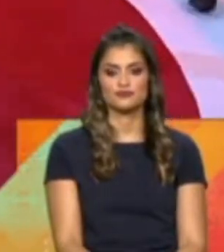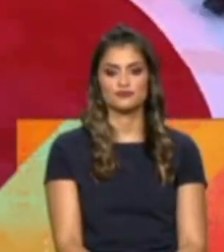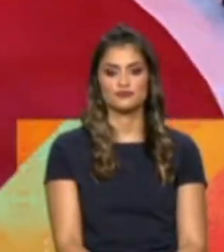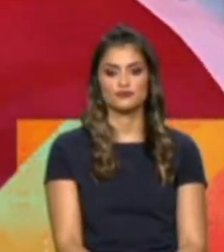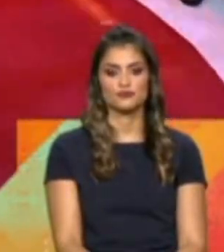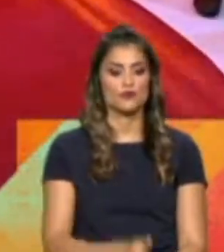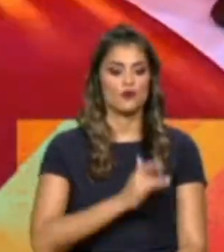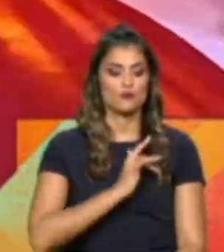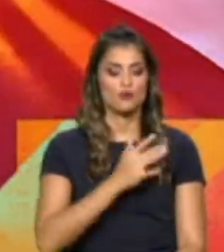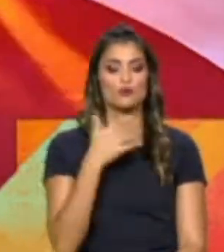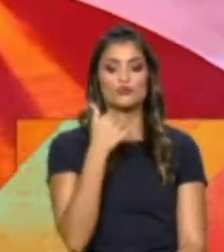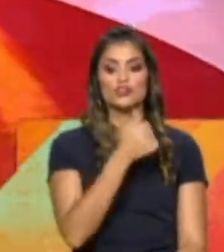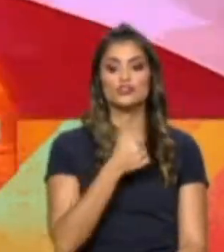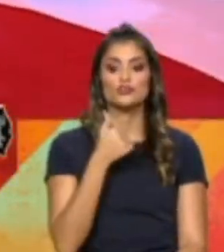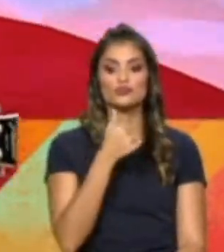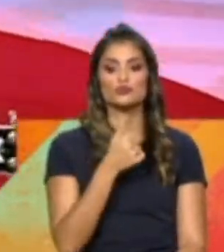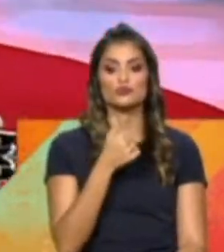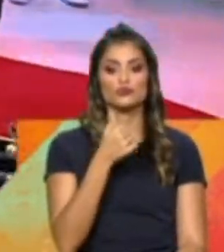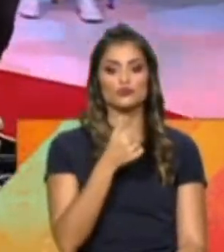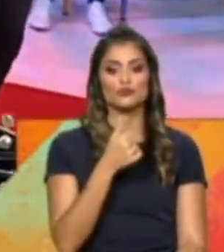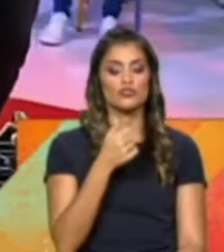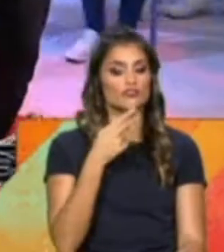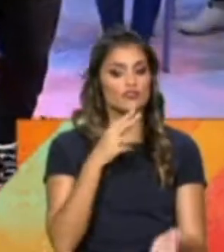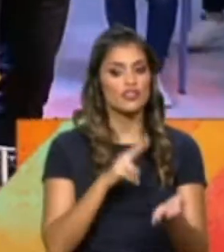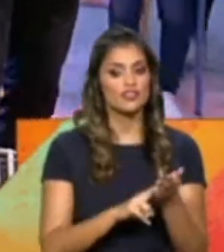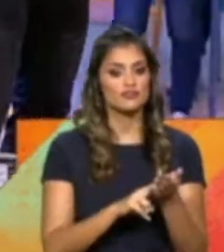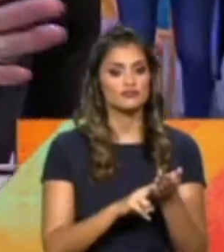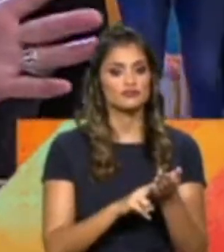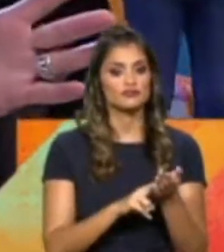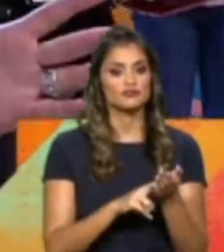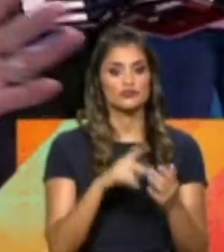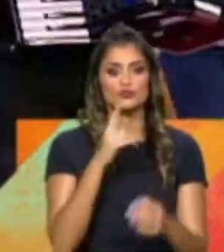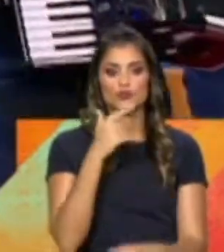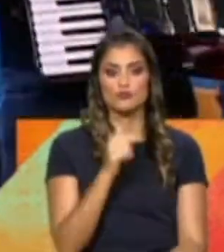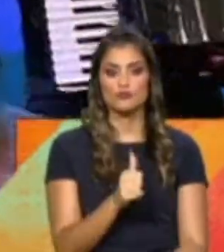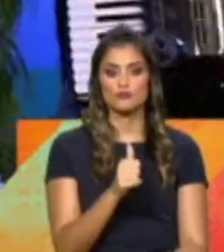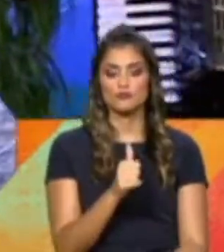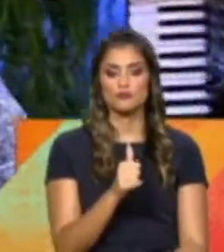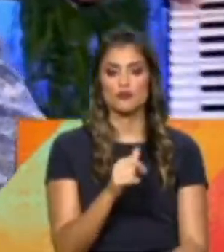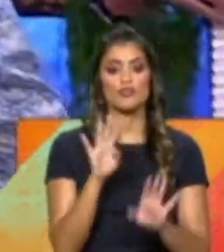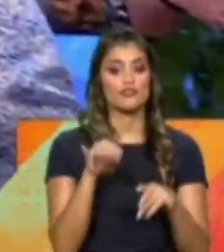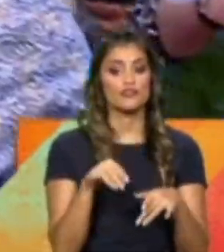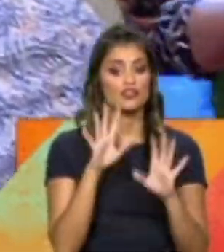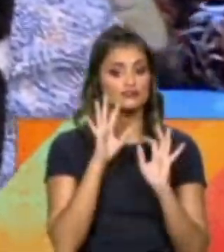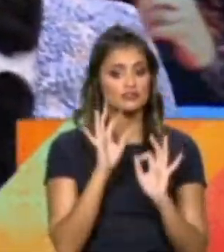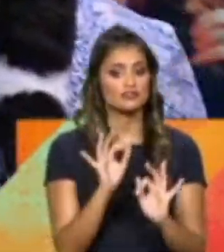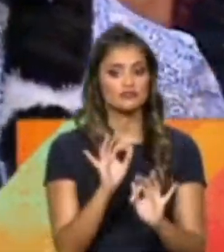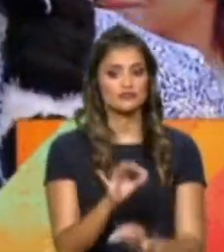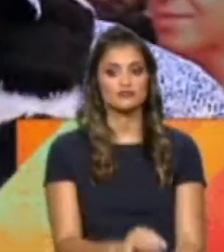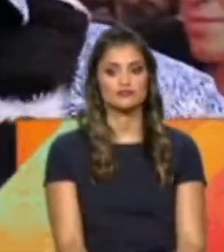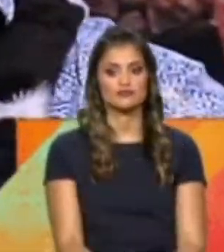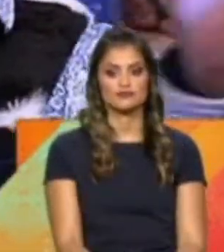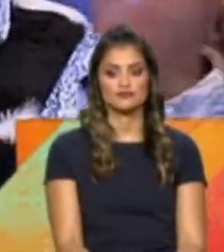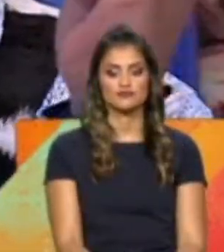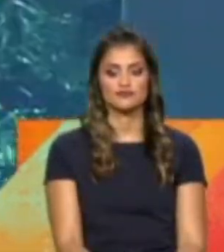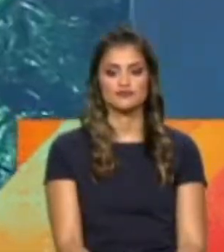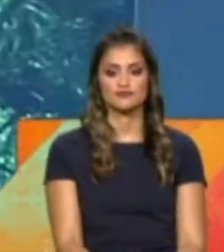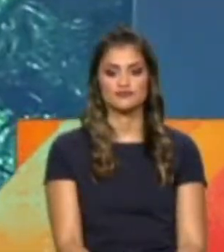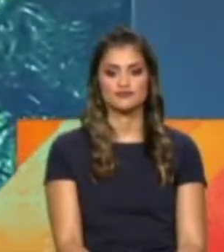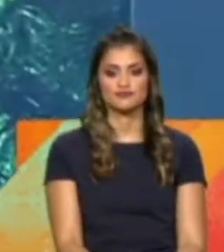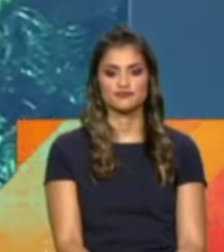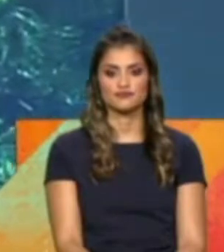Amor tão lindo e de verdade não pode acabar assim. Oh,